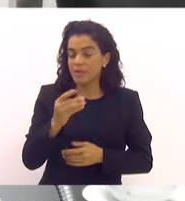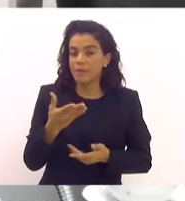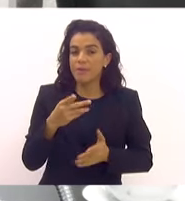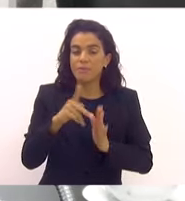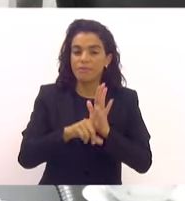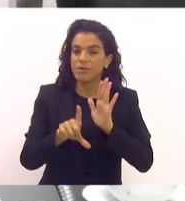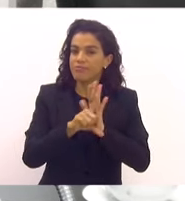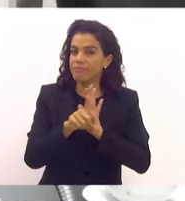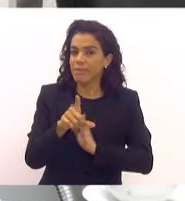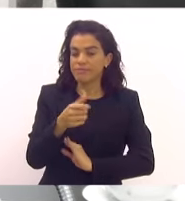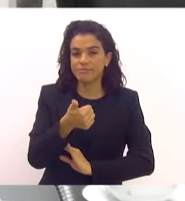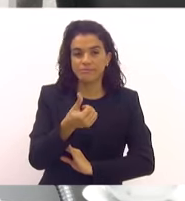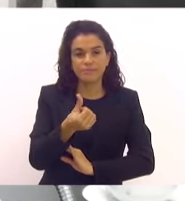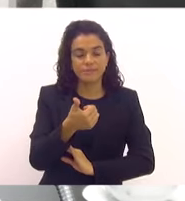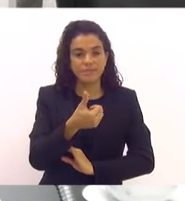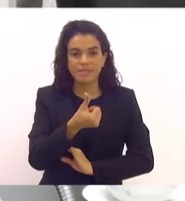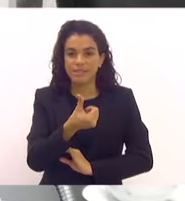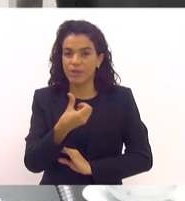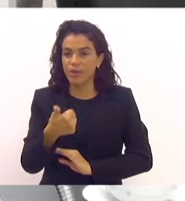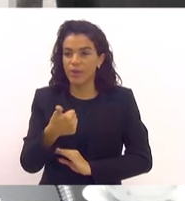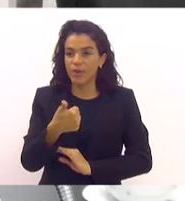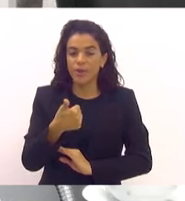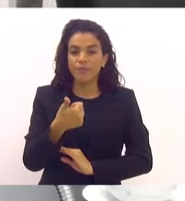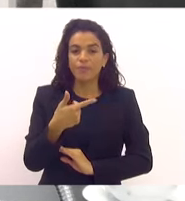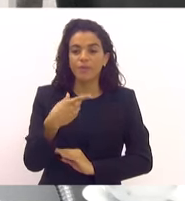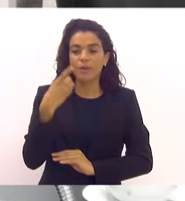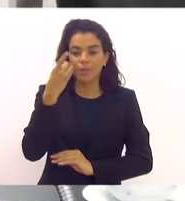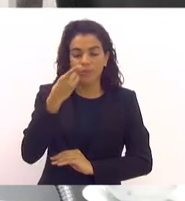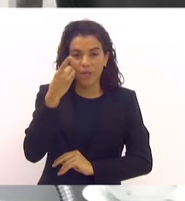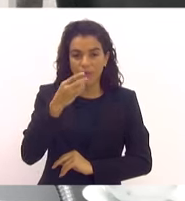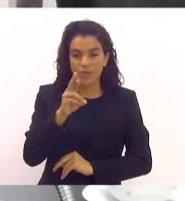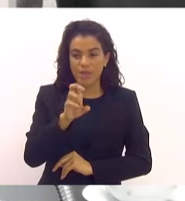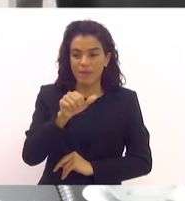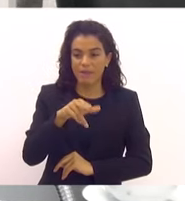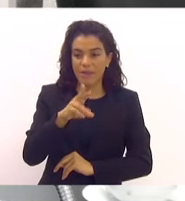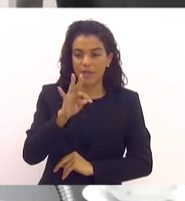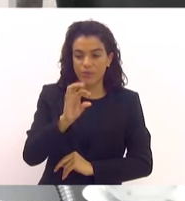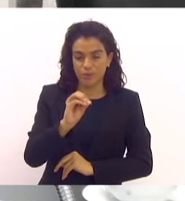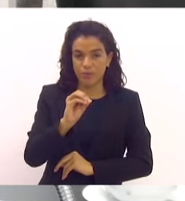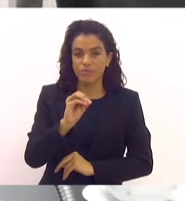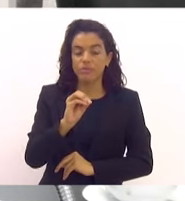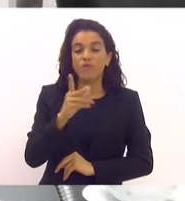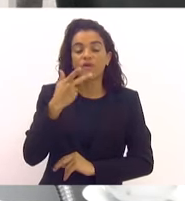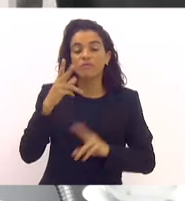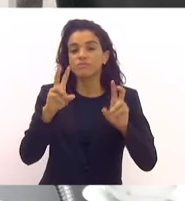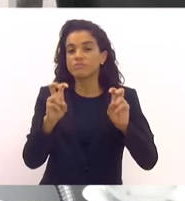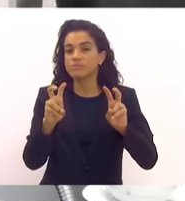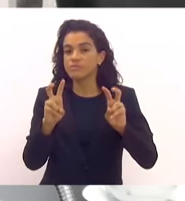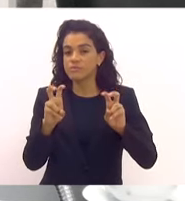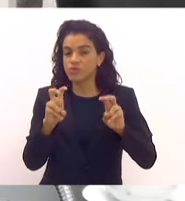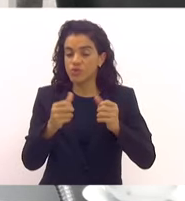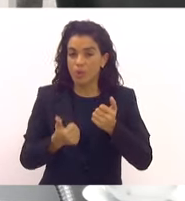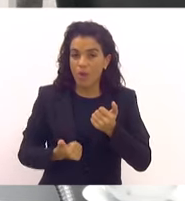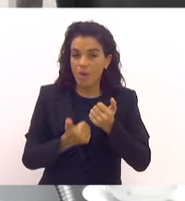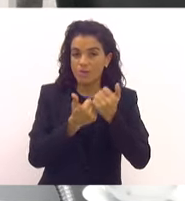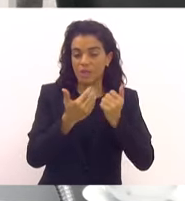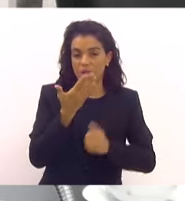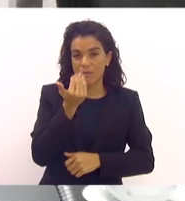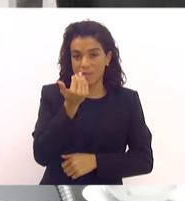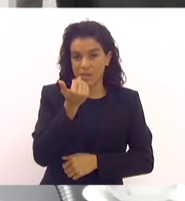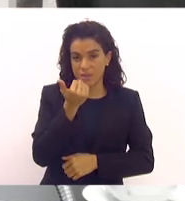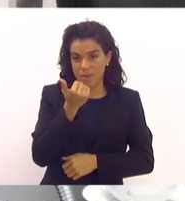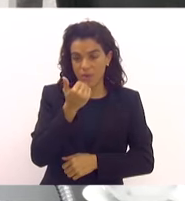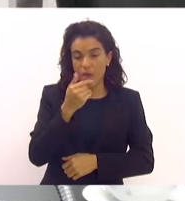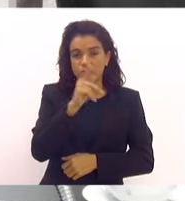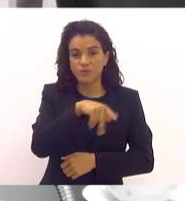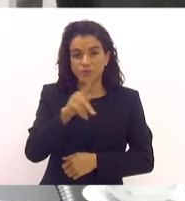PL 1661 de 23, de autoria do deputado Renato Miranda. Dispõe sobre o auxílio alimentação aos